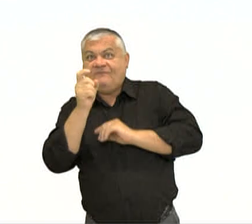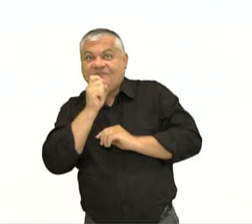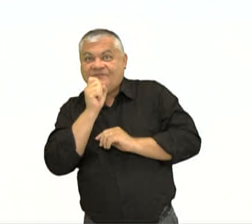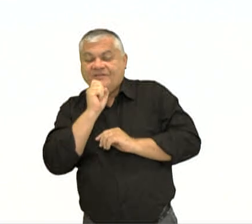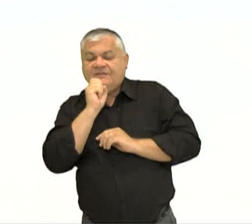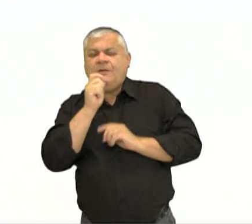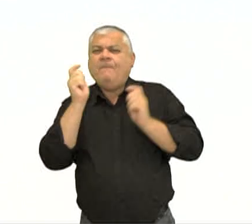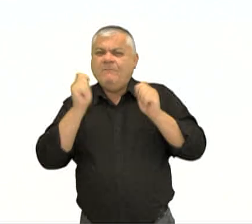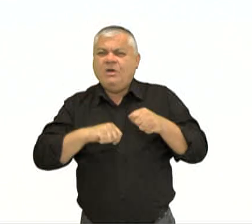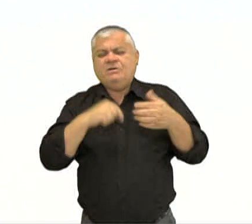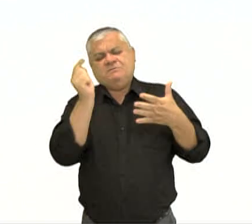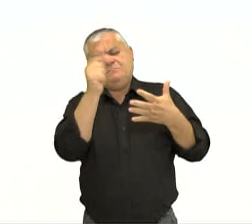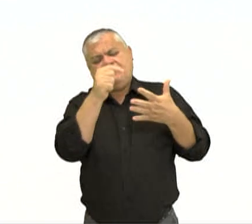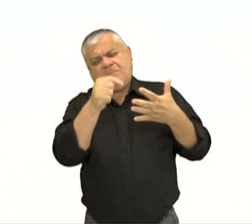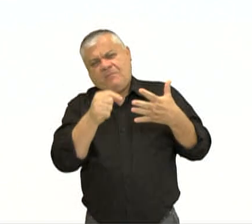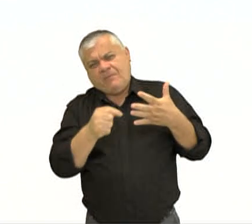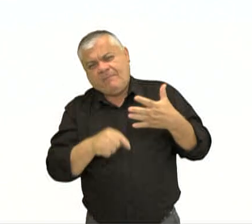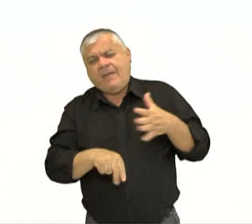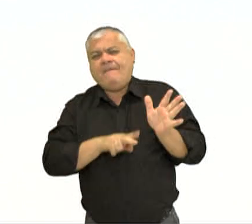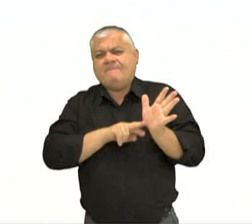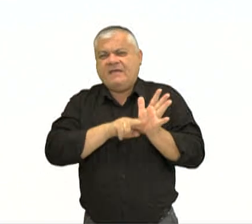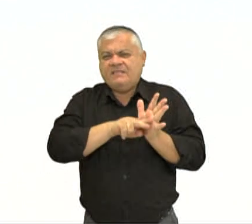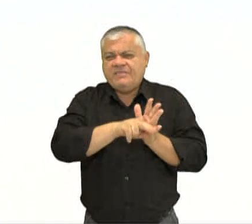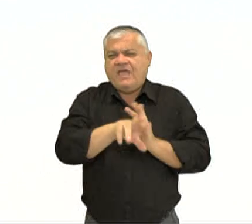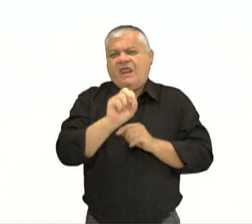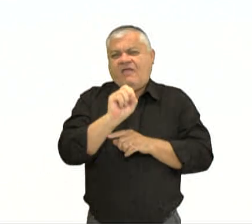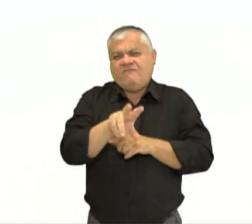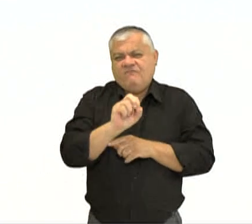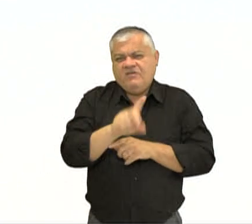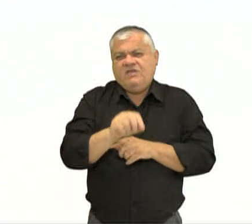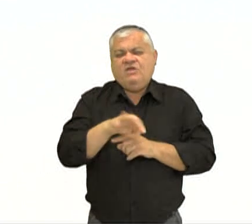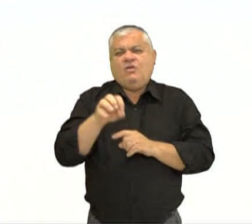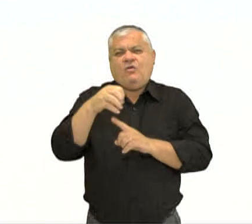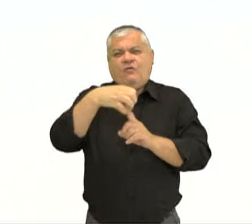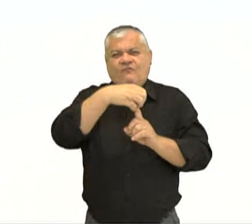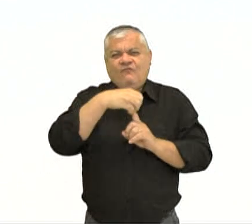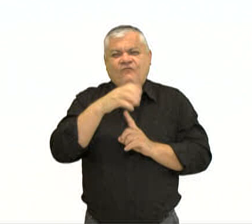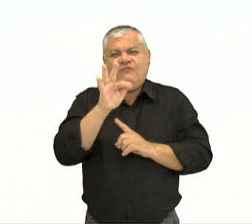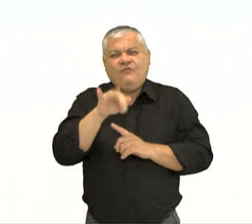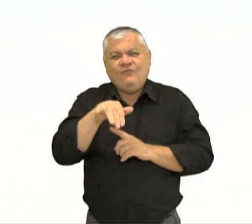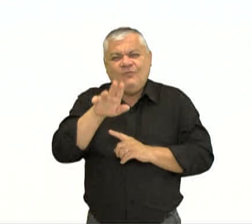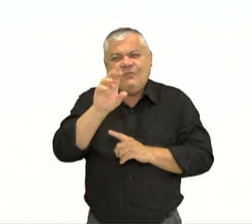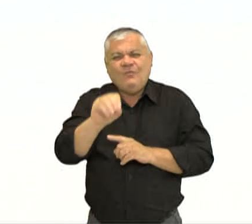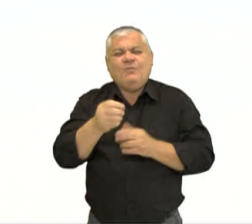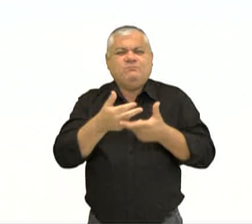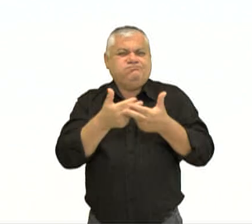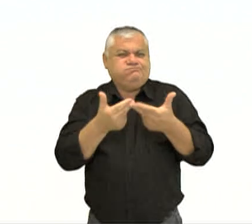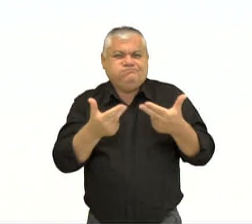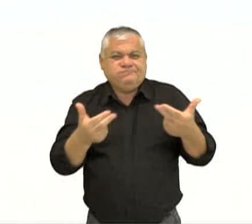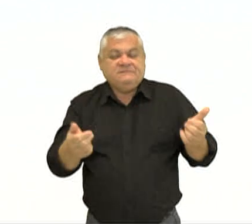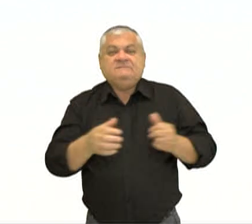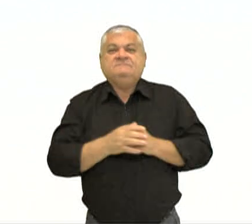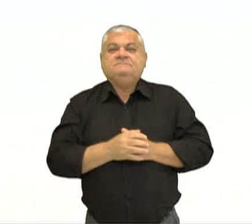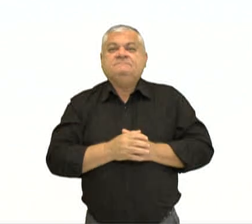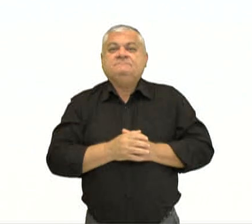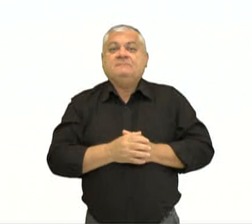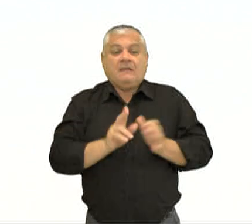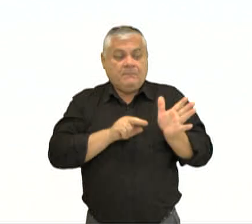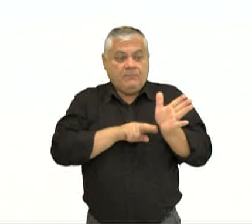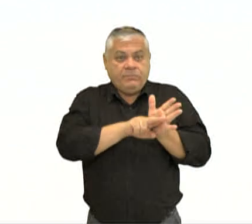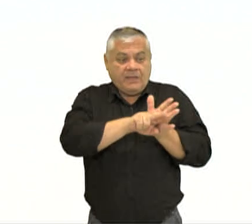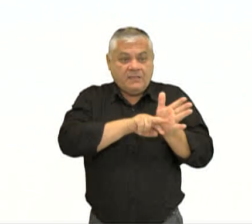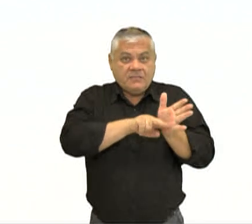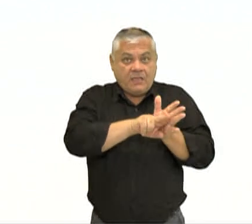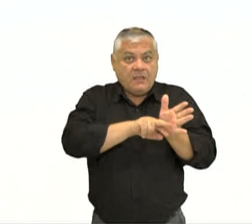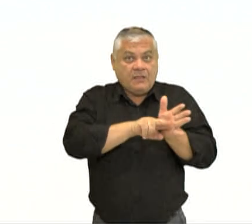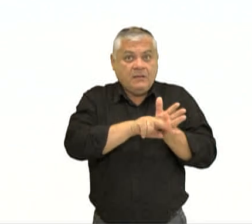diversos fatores, como bactérias, vírus, fungos. A respeito das pneumonias